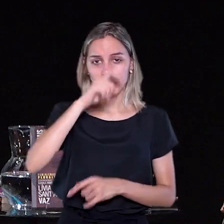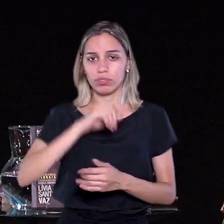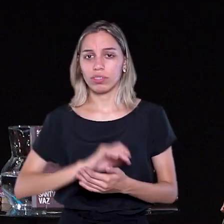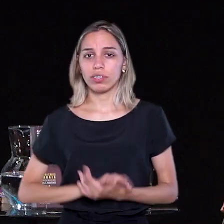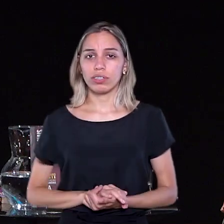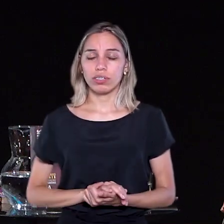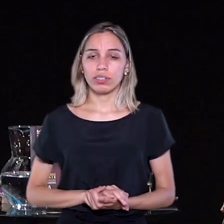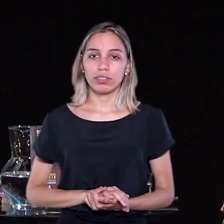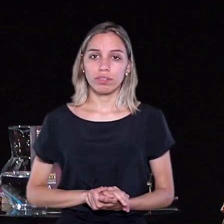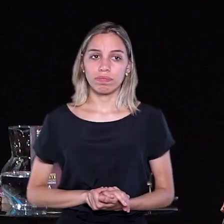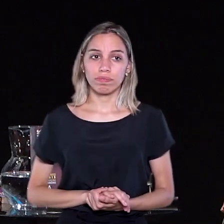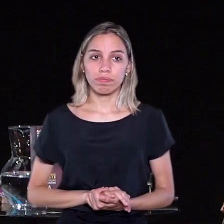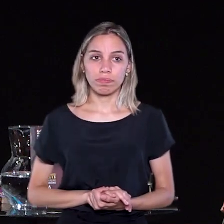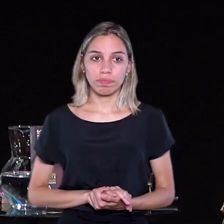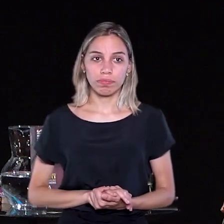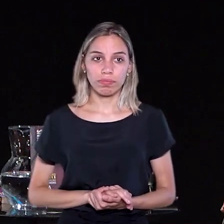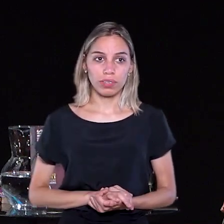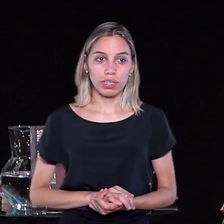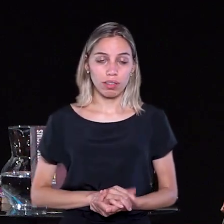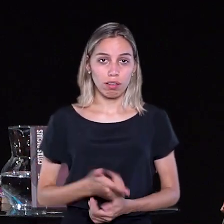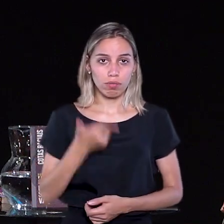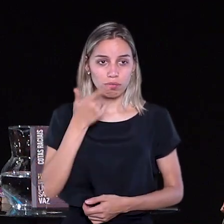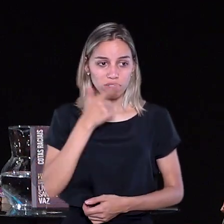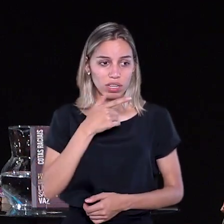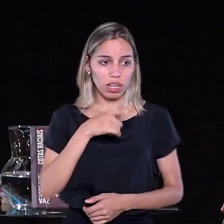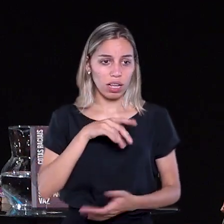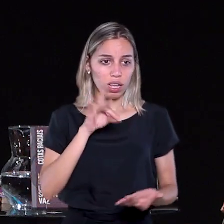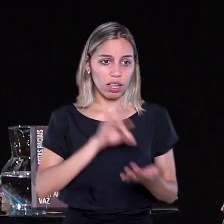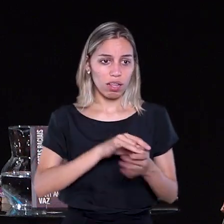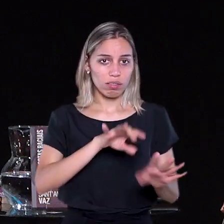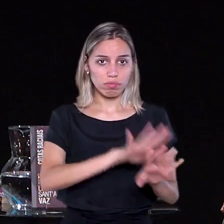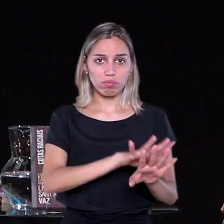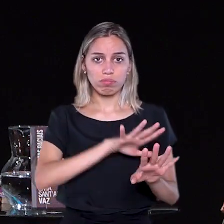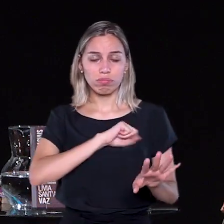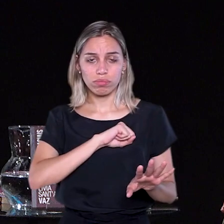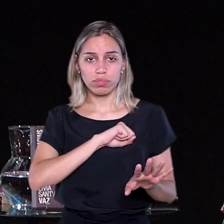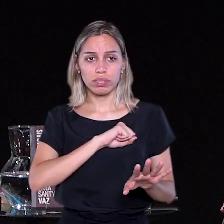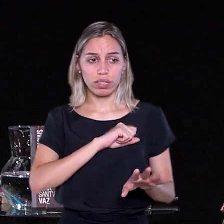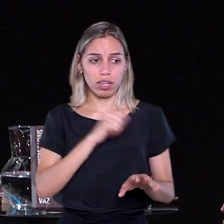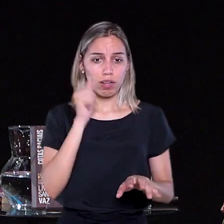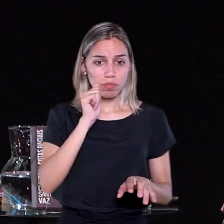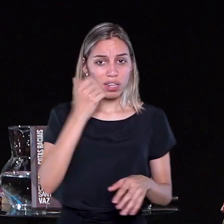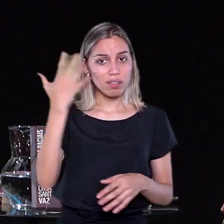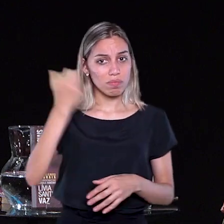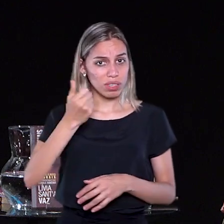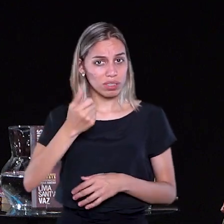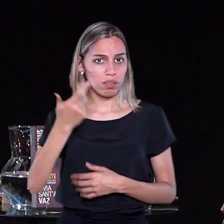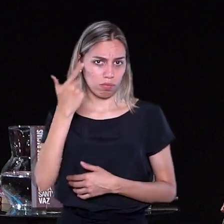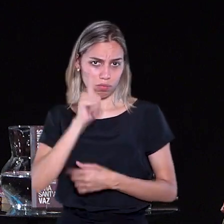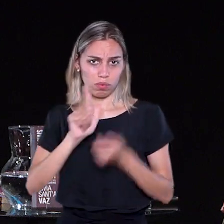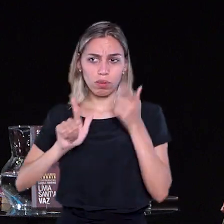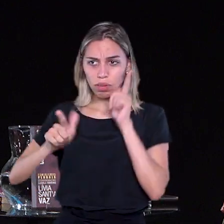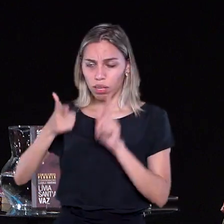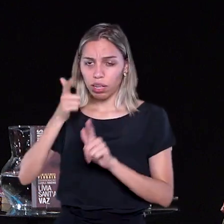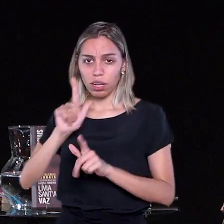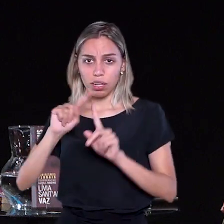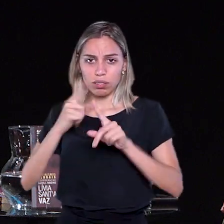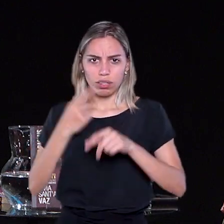imposição, né, de concretude a essa política pública. São mulheres brancas, porque, num país como o nosso, nós, mulheres negras, não